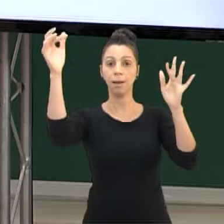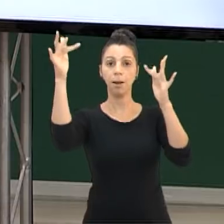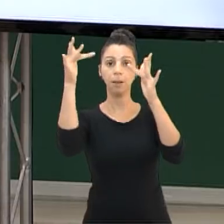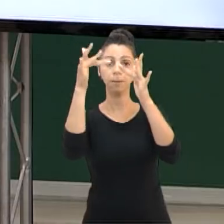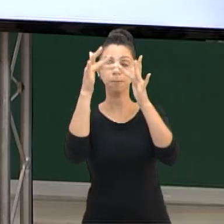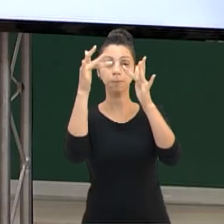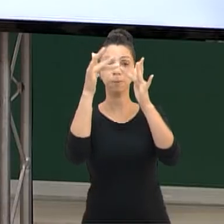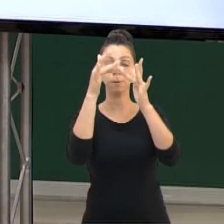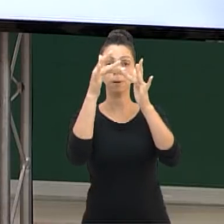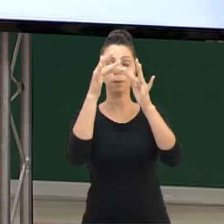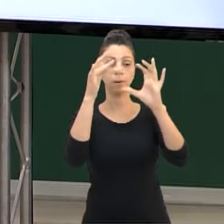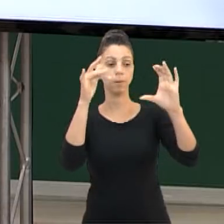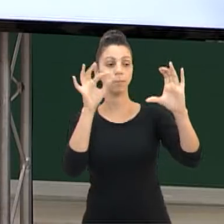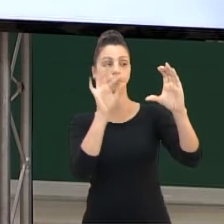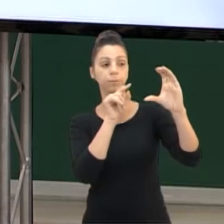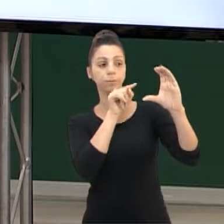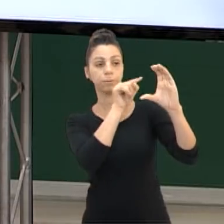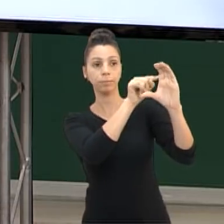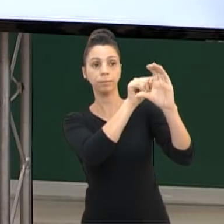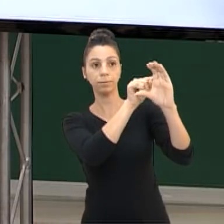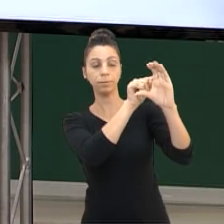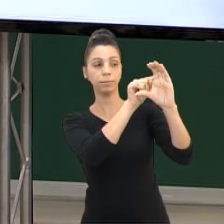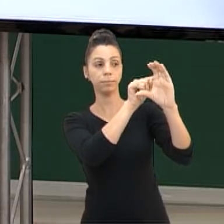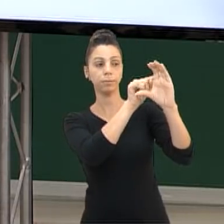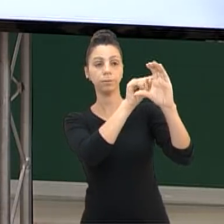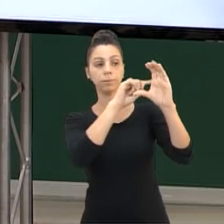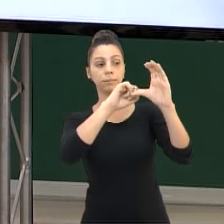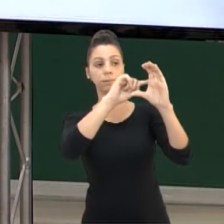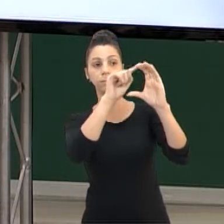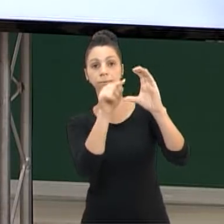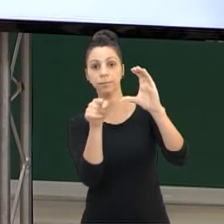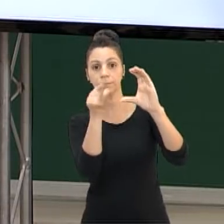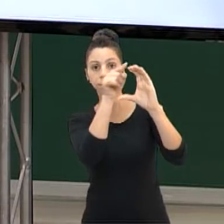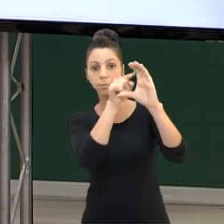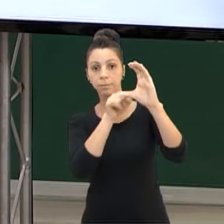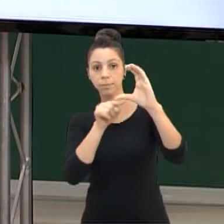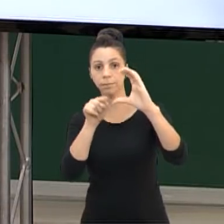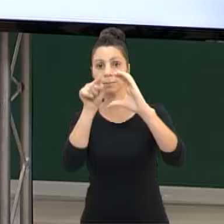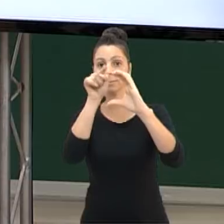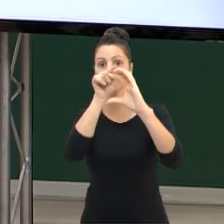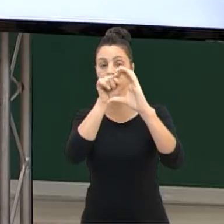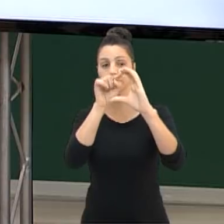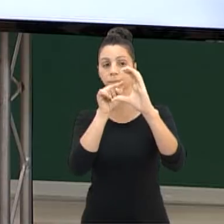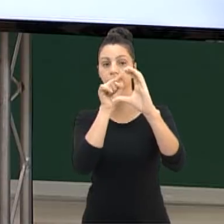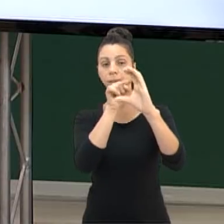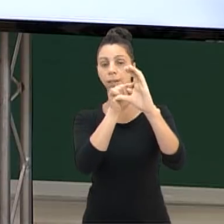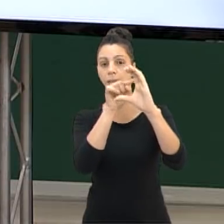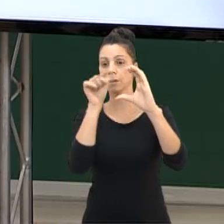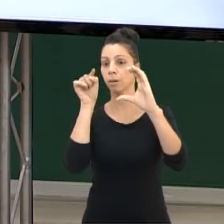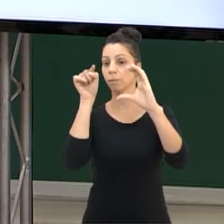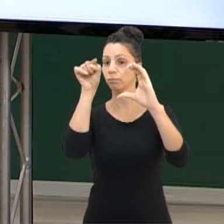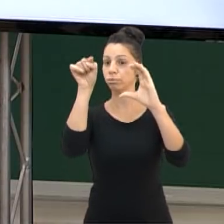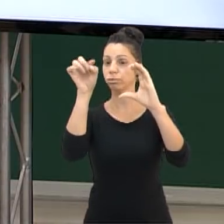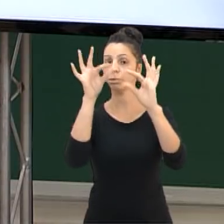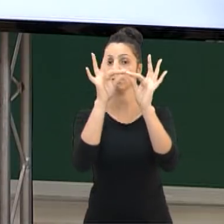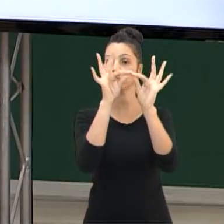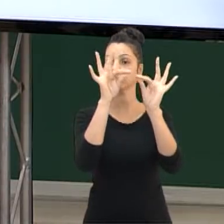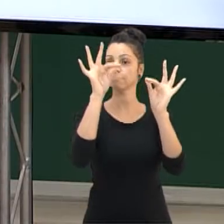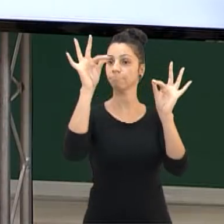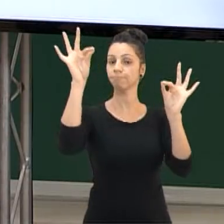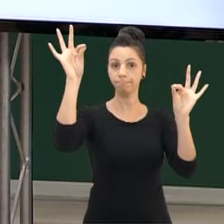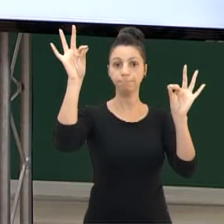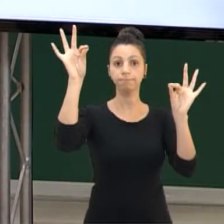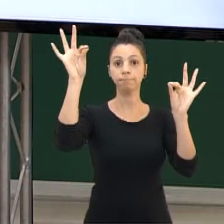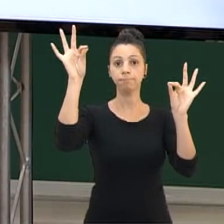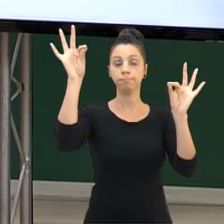dois pontos da circunferência. Veja, aqui eu tenho um ponto e aqui eu tenho outro